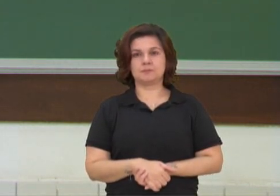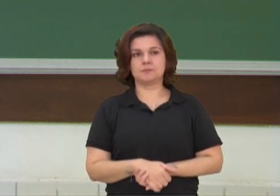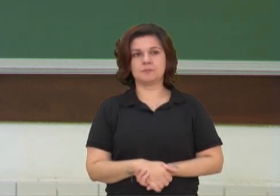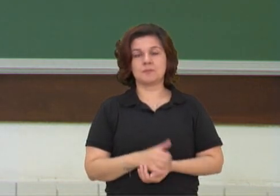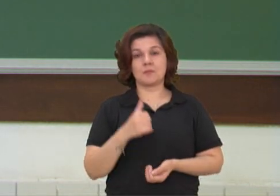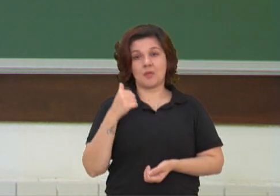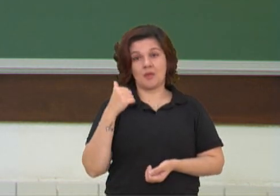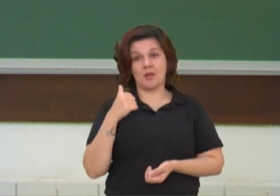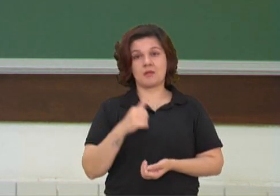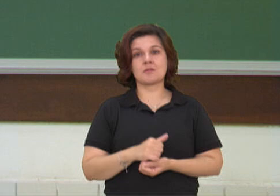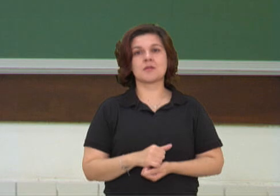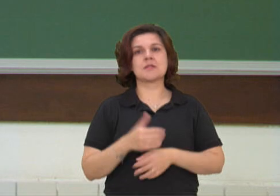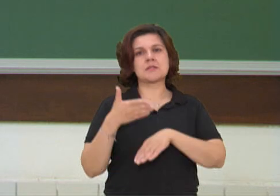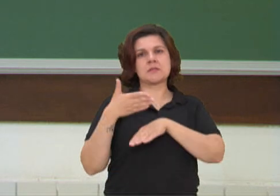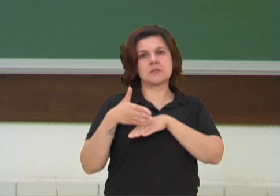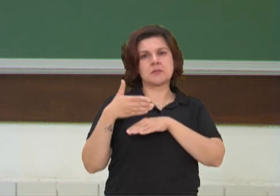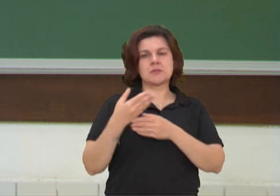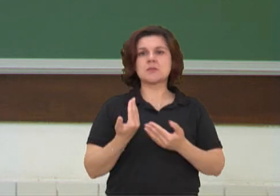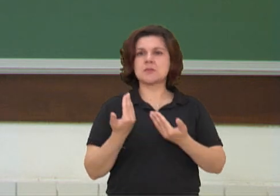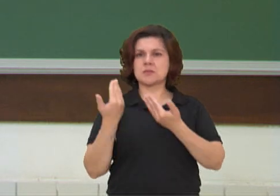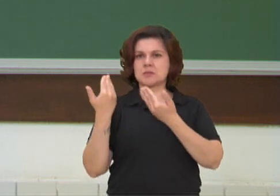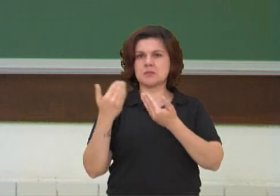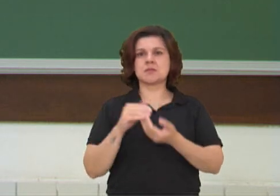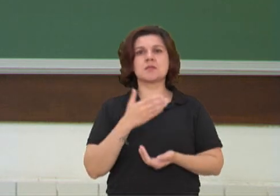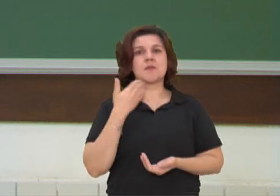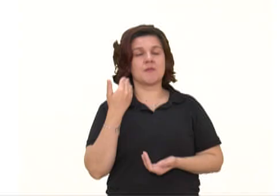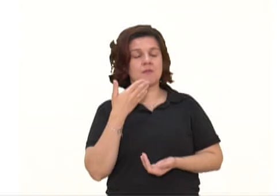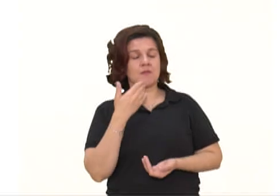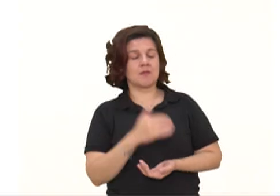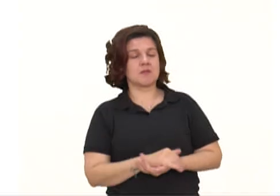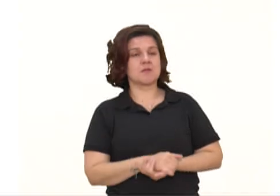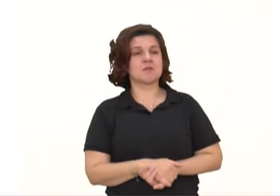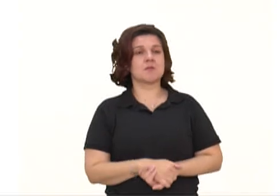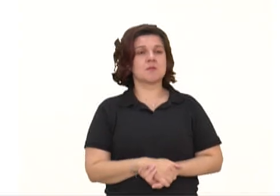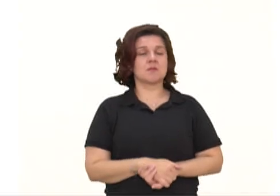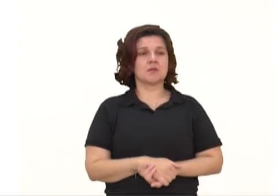Outro movimento que é bem legal de se apresentar para vocês